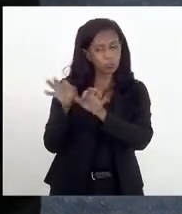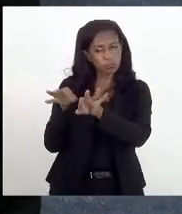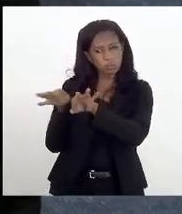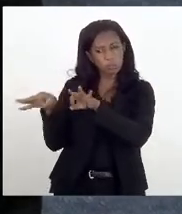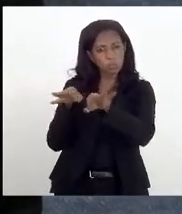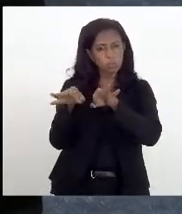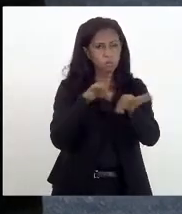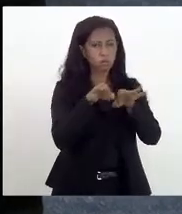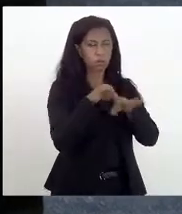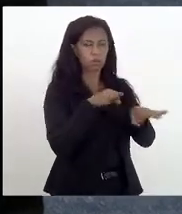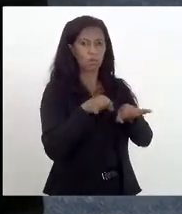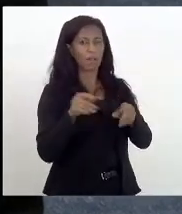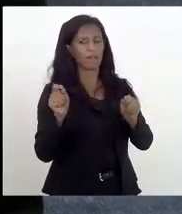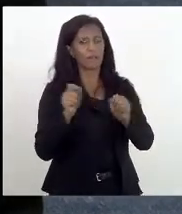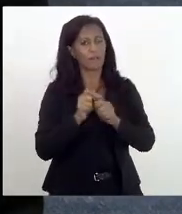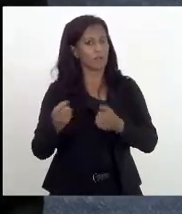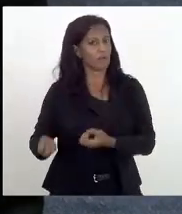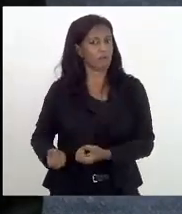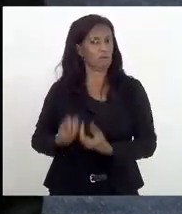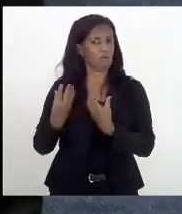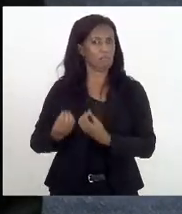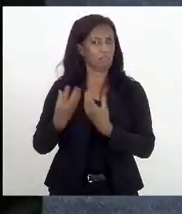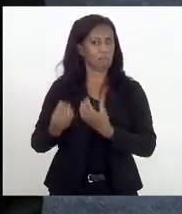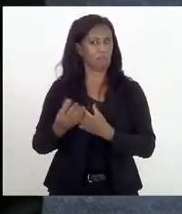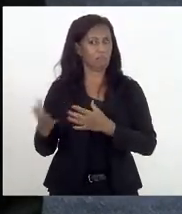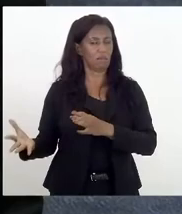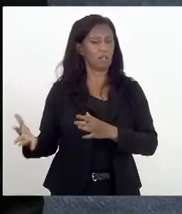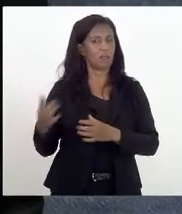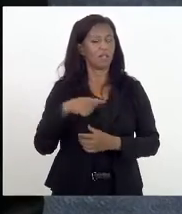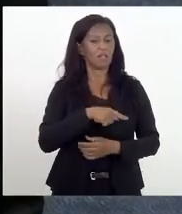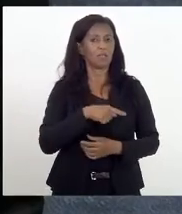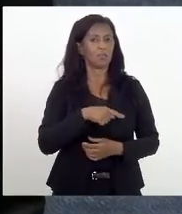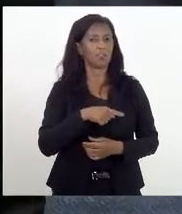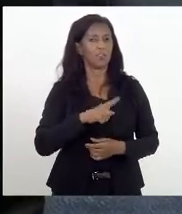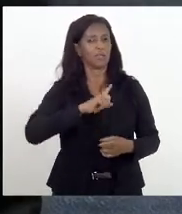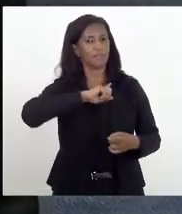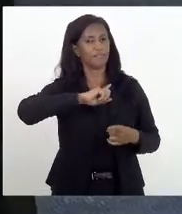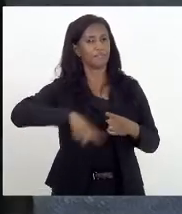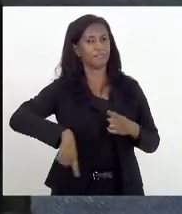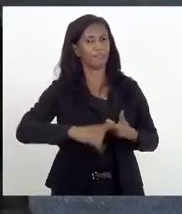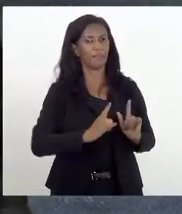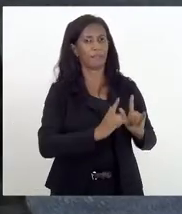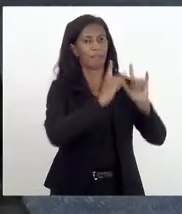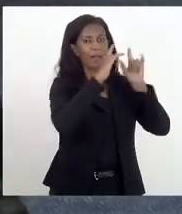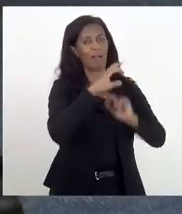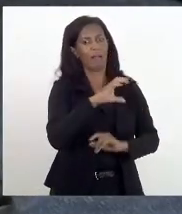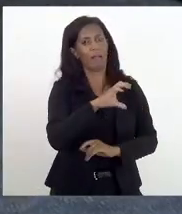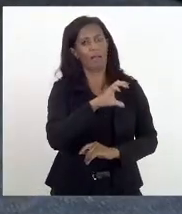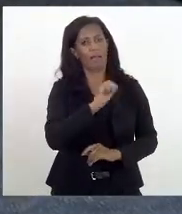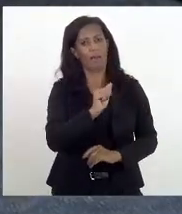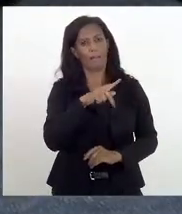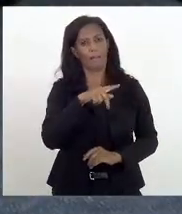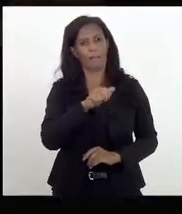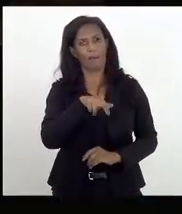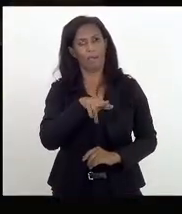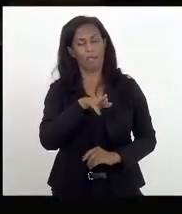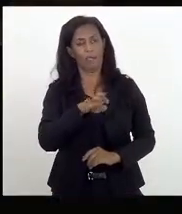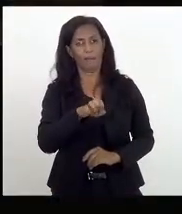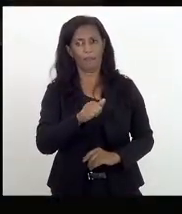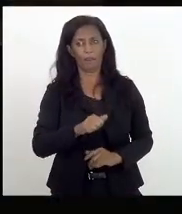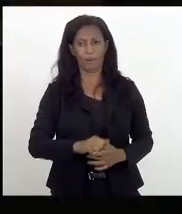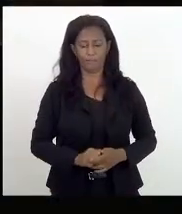essa formatar essa iniciativa de aquisição do prédio do Palácio Capanema muito obrigada